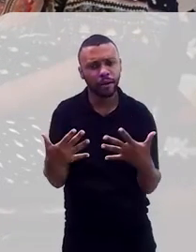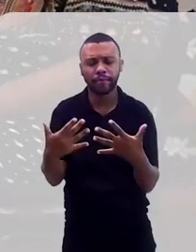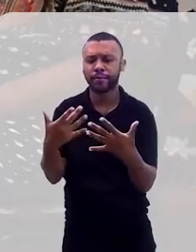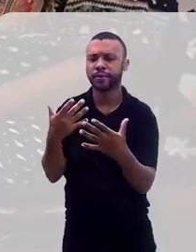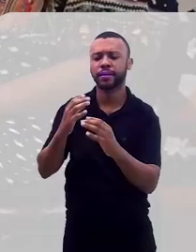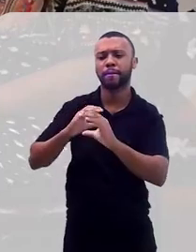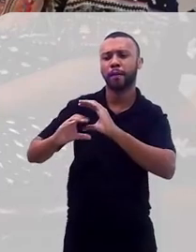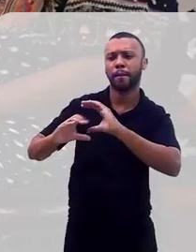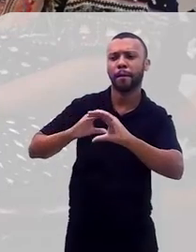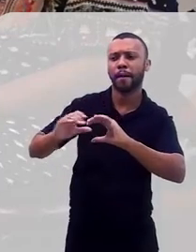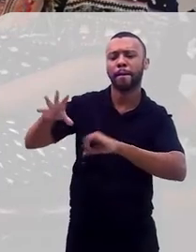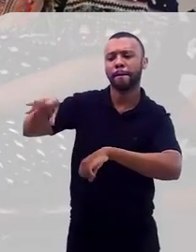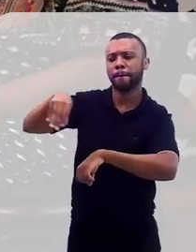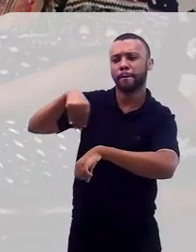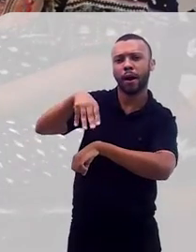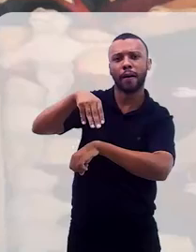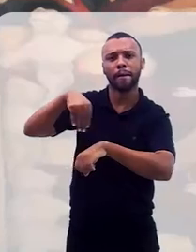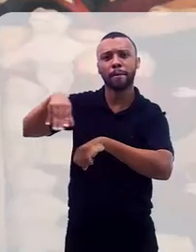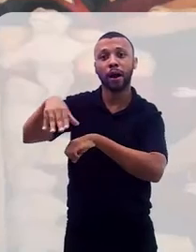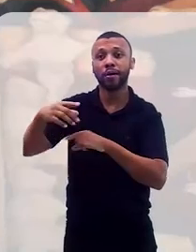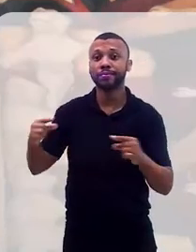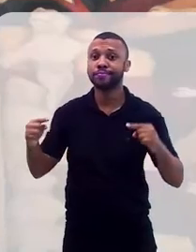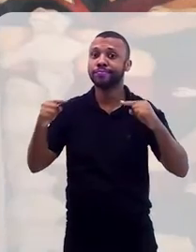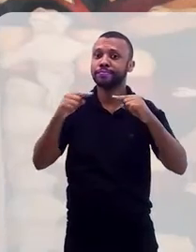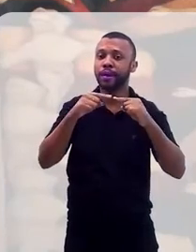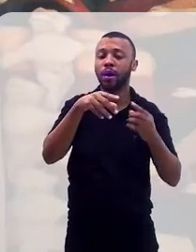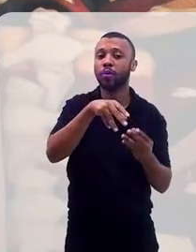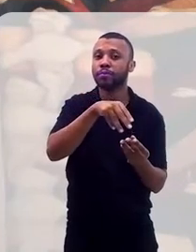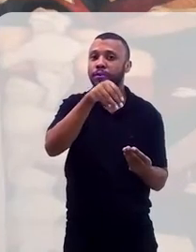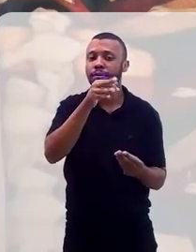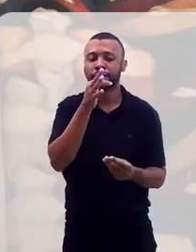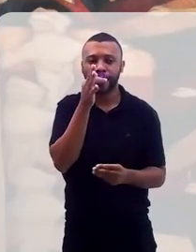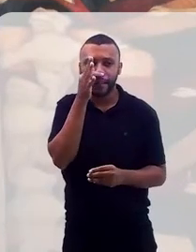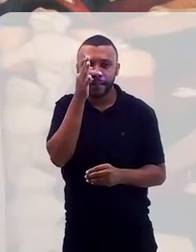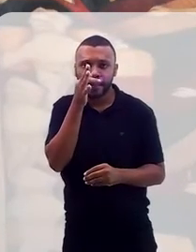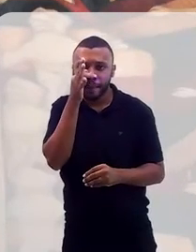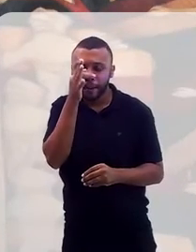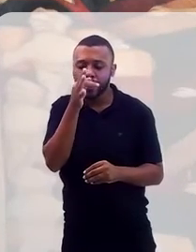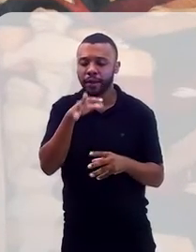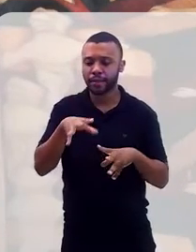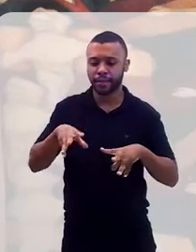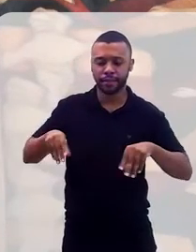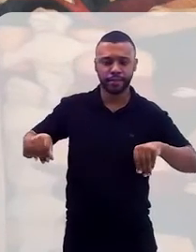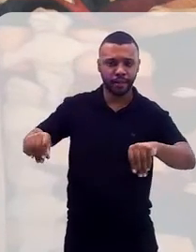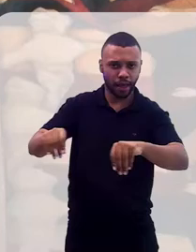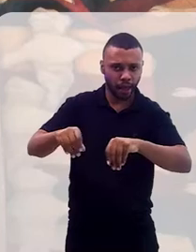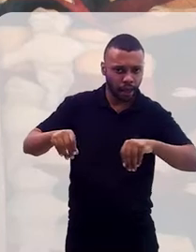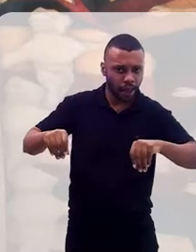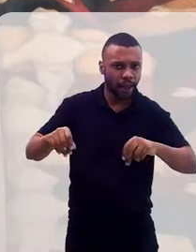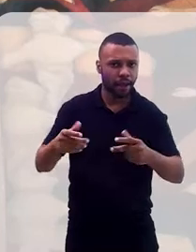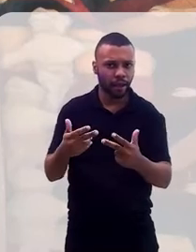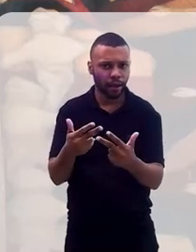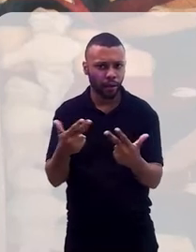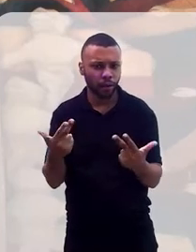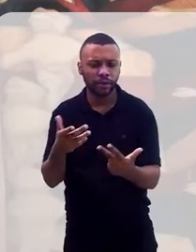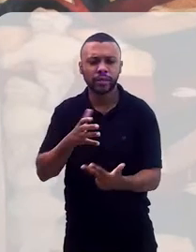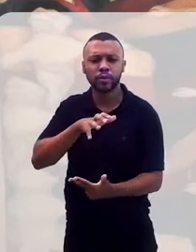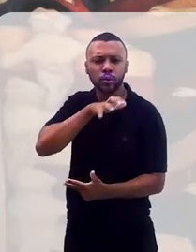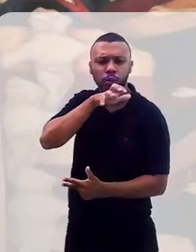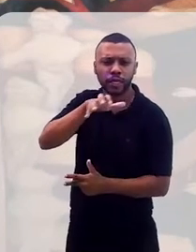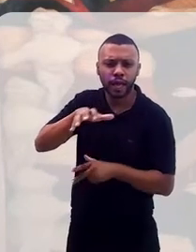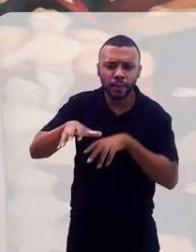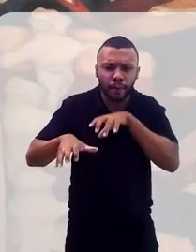você fala que vocês se comunicam eles têm muito mais a ver com os espíritos das plantas da da terra